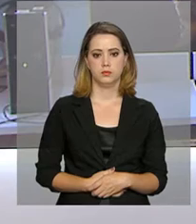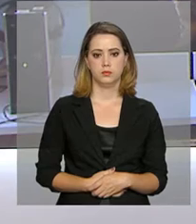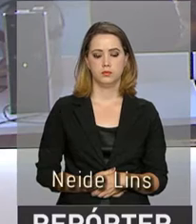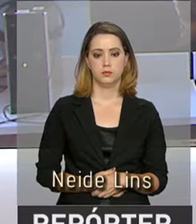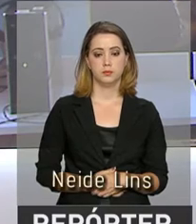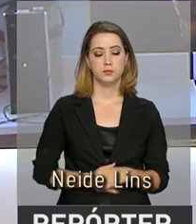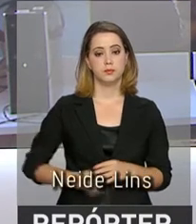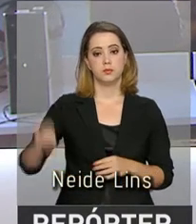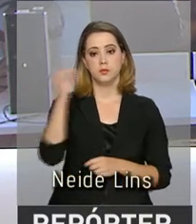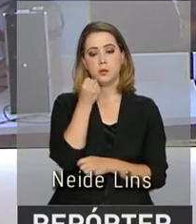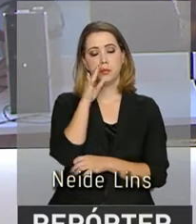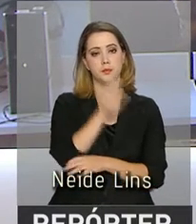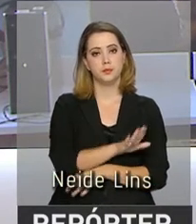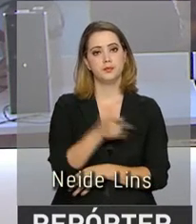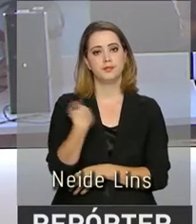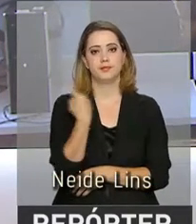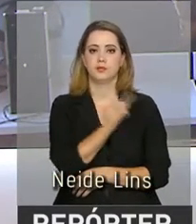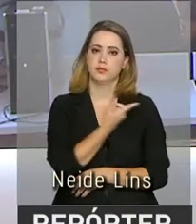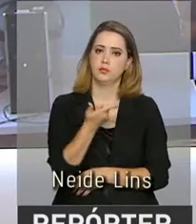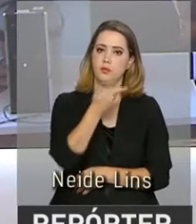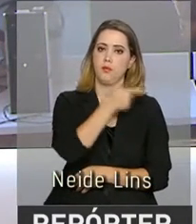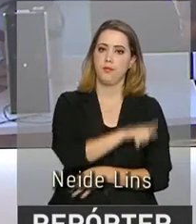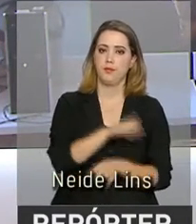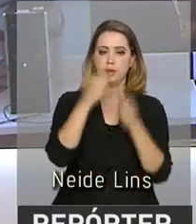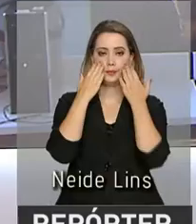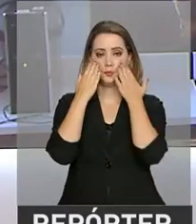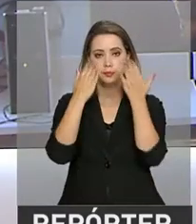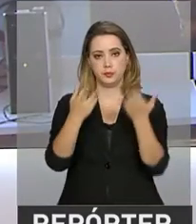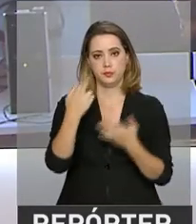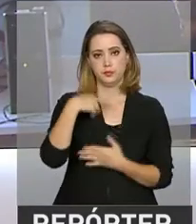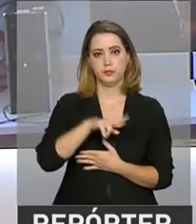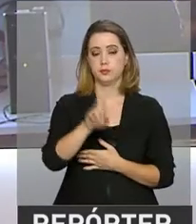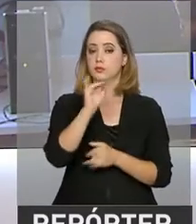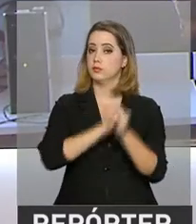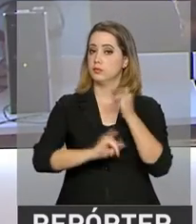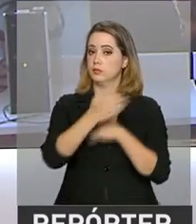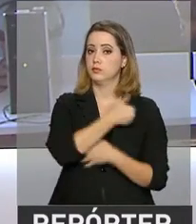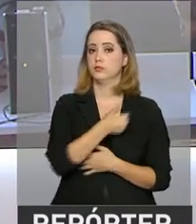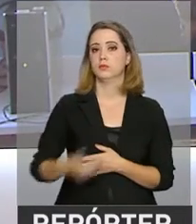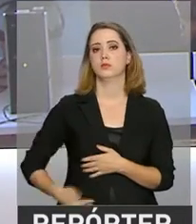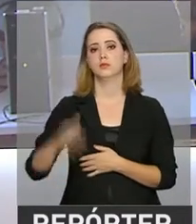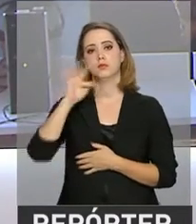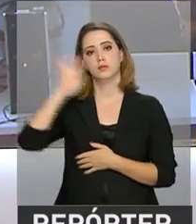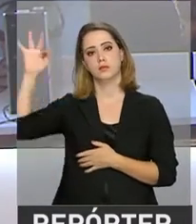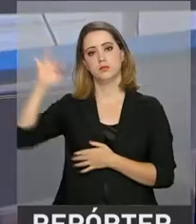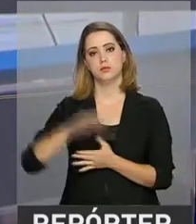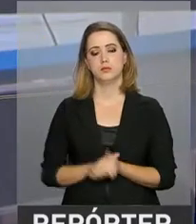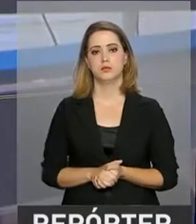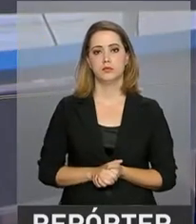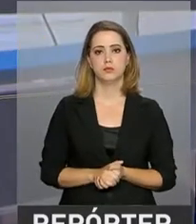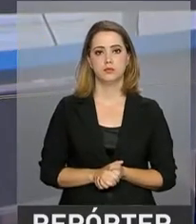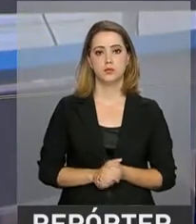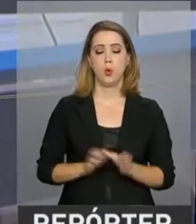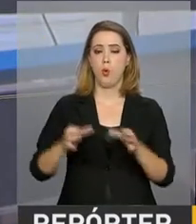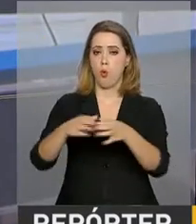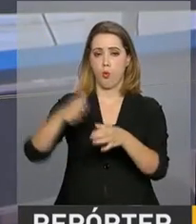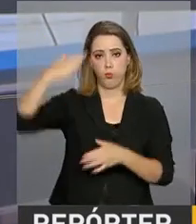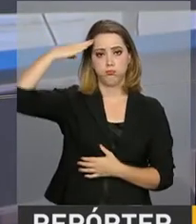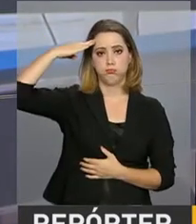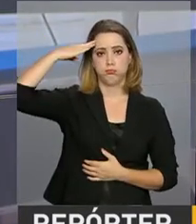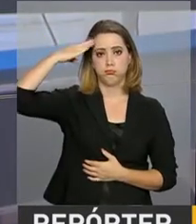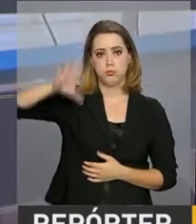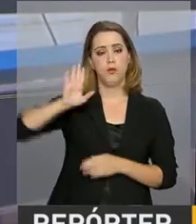olá boa tarde estamos de volta com repórter nbr as notícias do governo federal as forças armadas